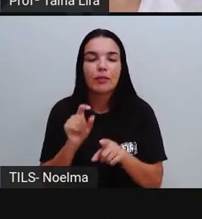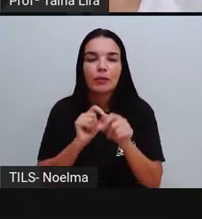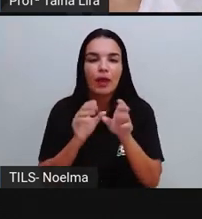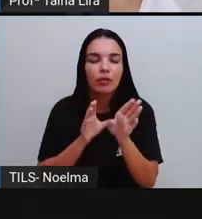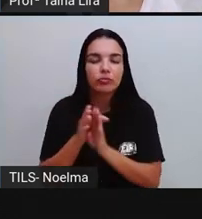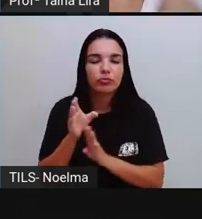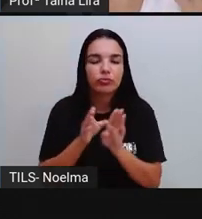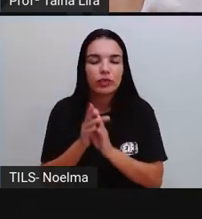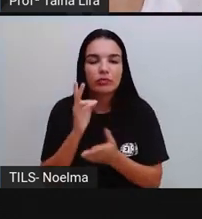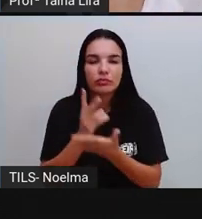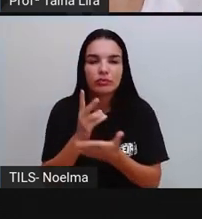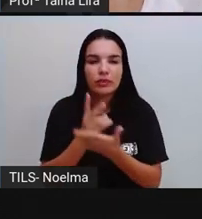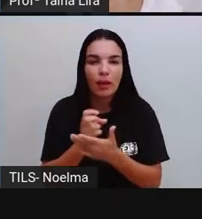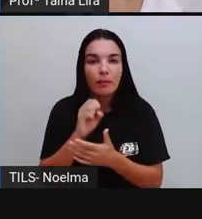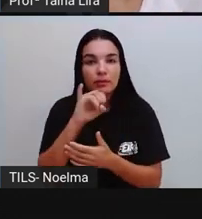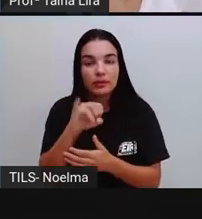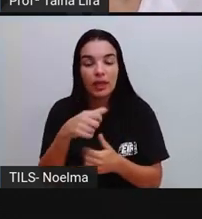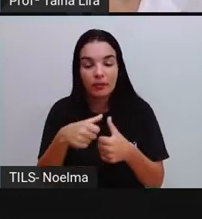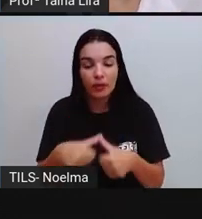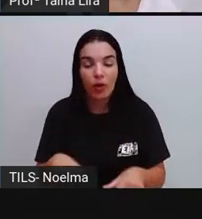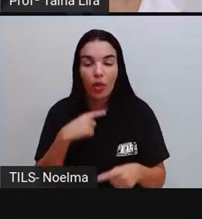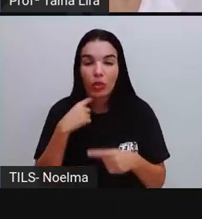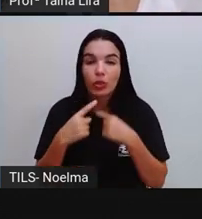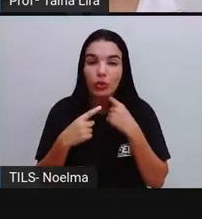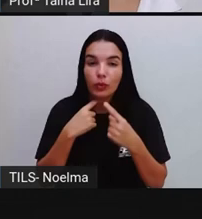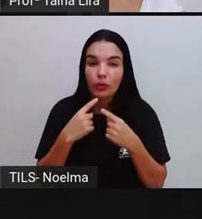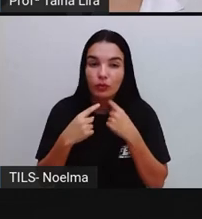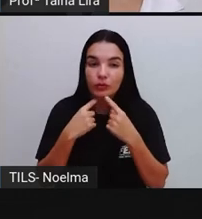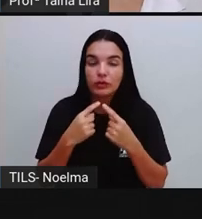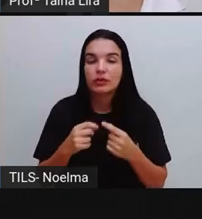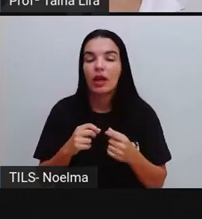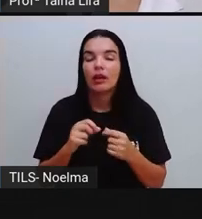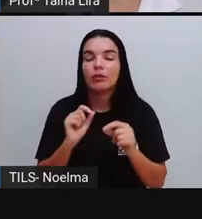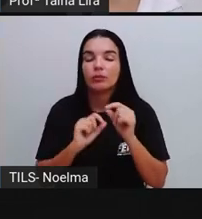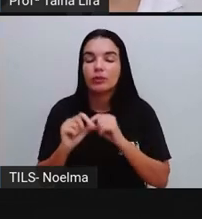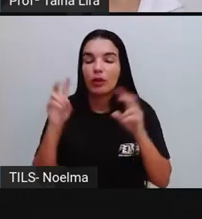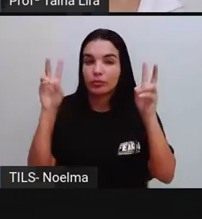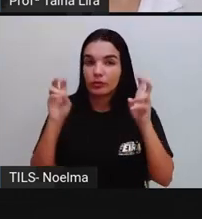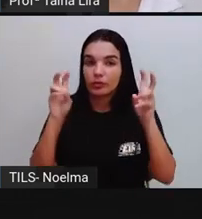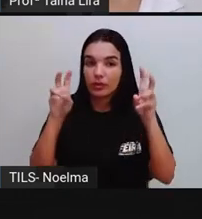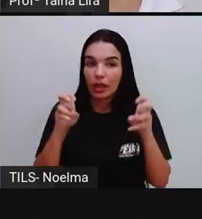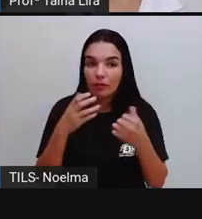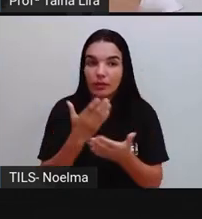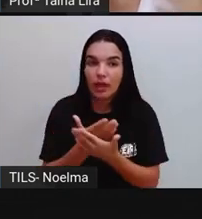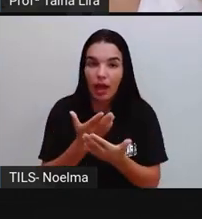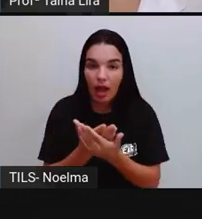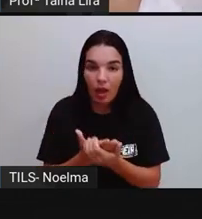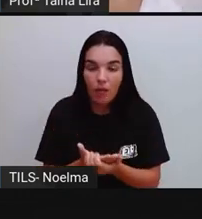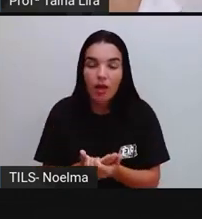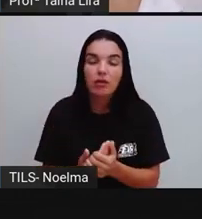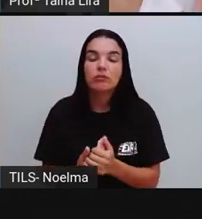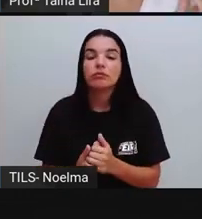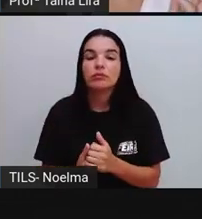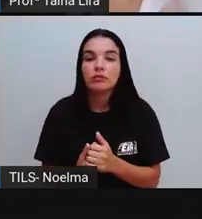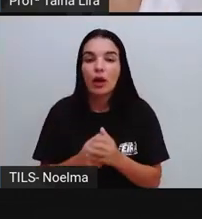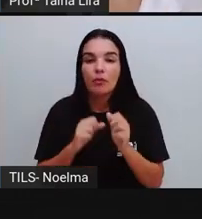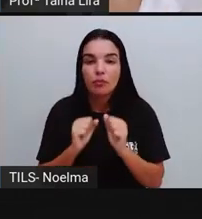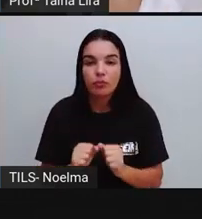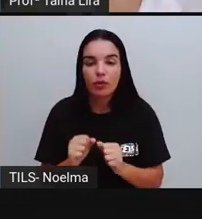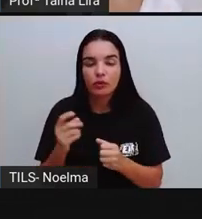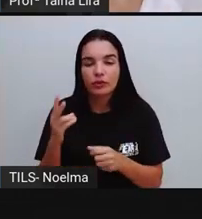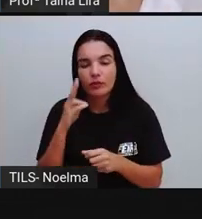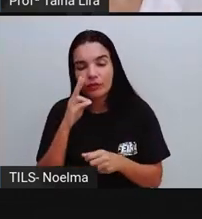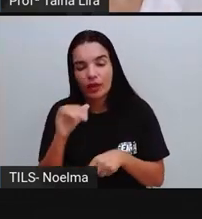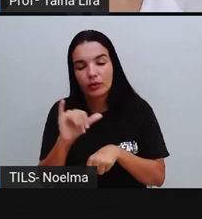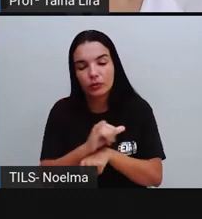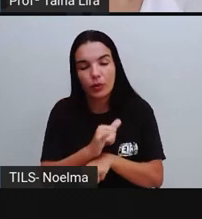que eu sempre deixo aqui. Se ficou alguma dúvida sobre, né, essa aula, corre lá no nosso